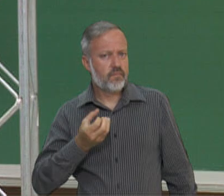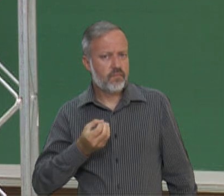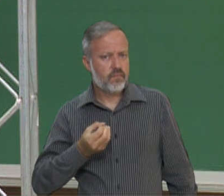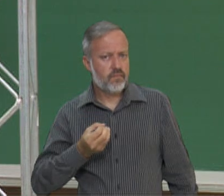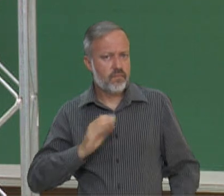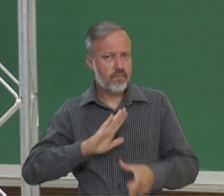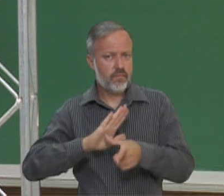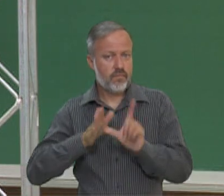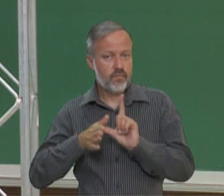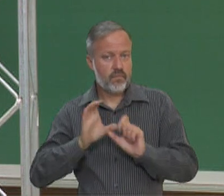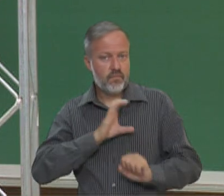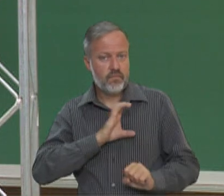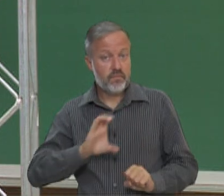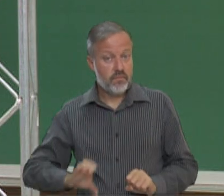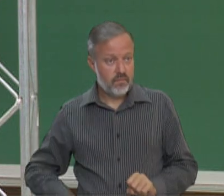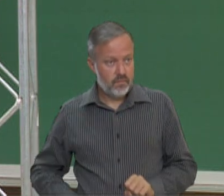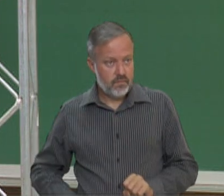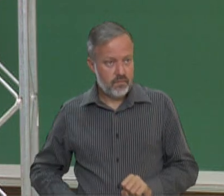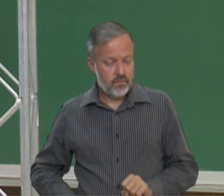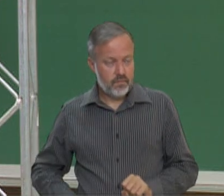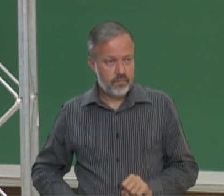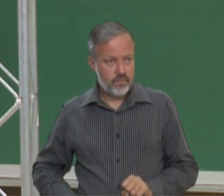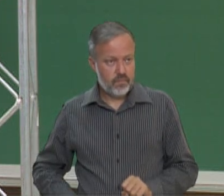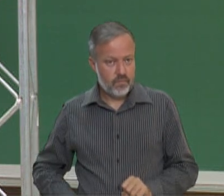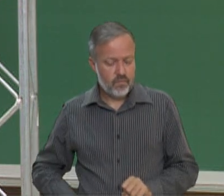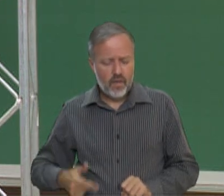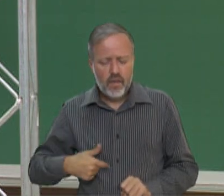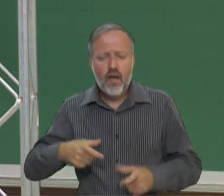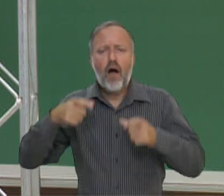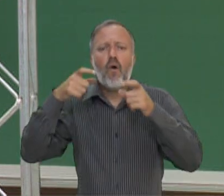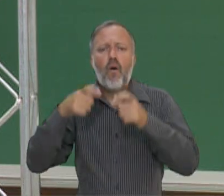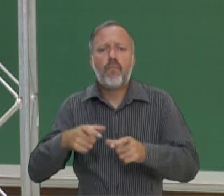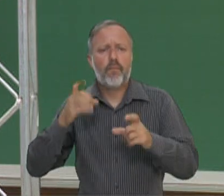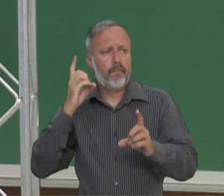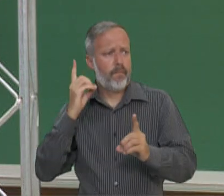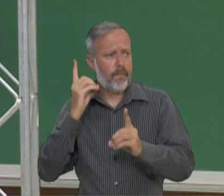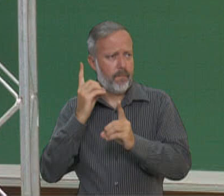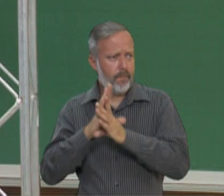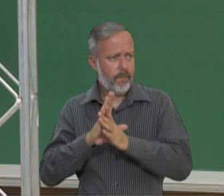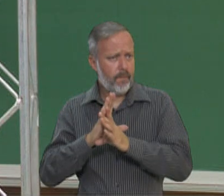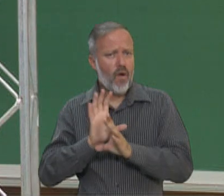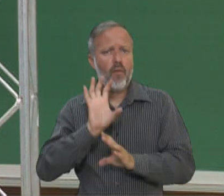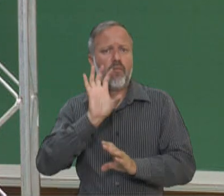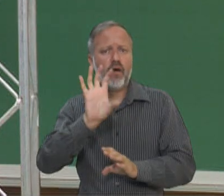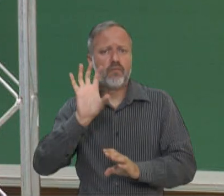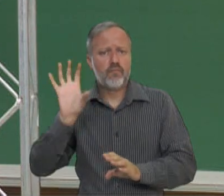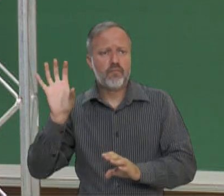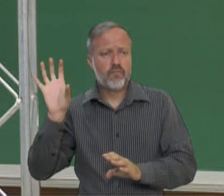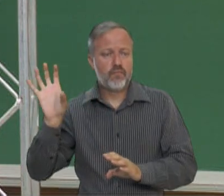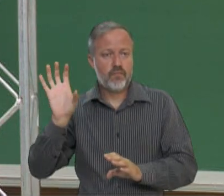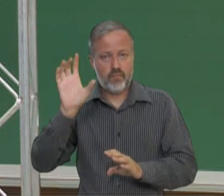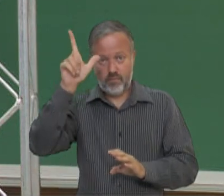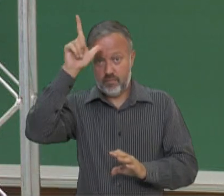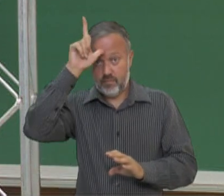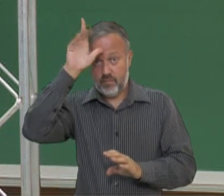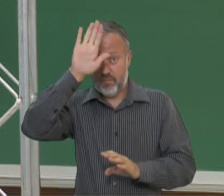E onde foram encontrados? Numa região que se estende entre Alemanha, Áustria